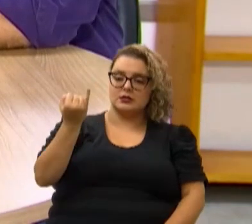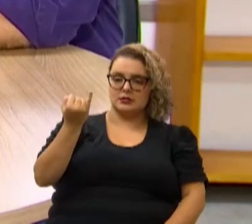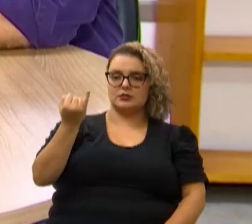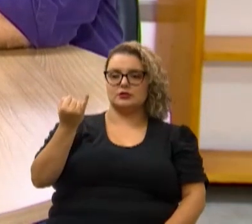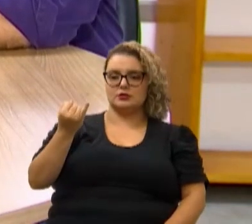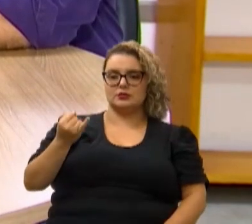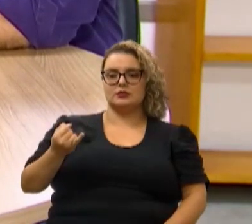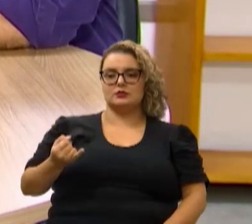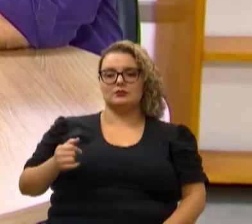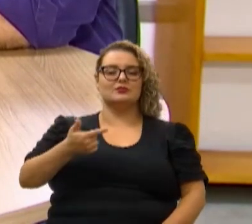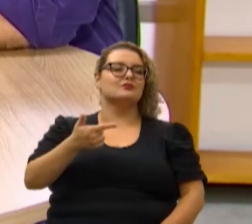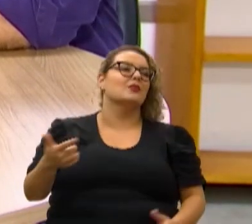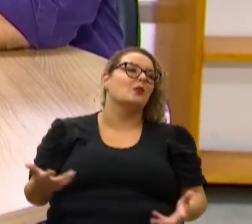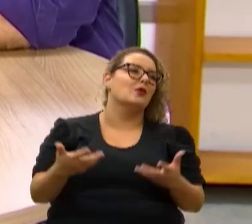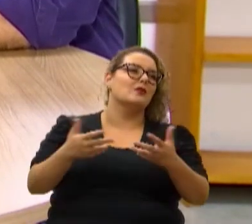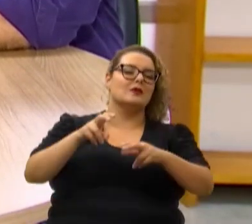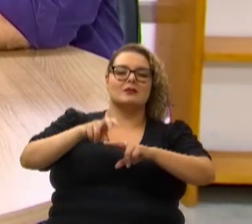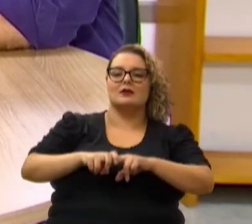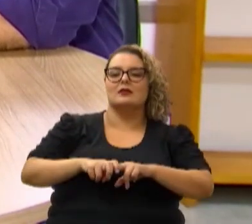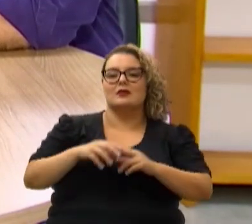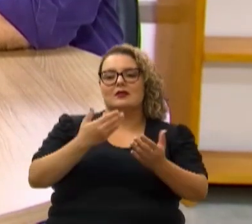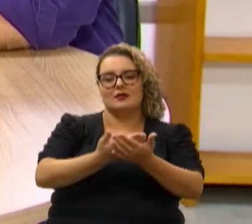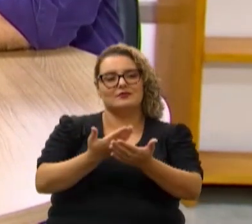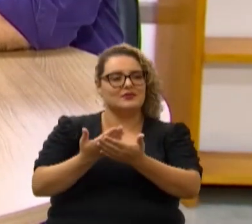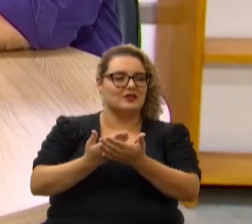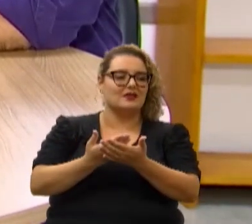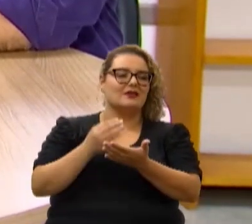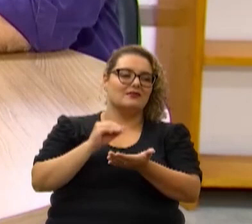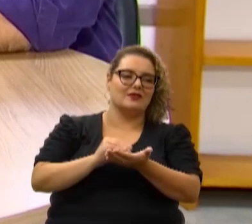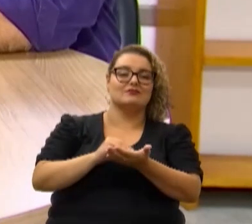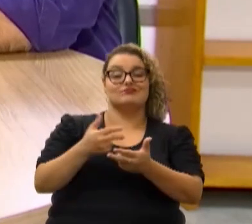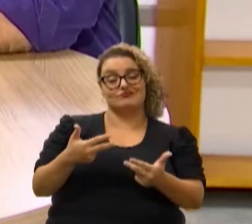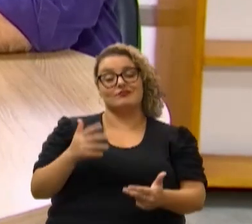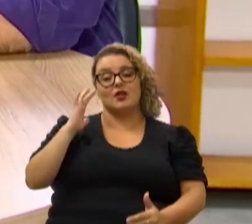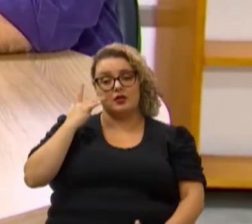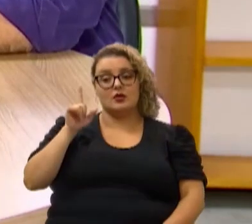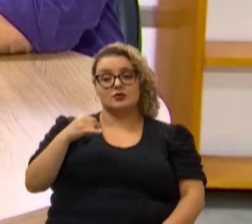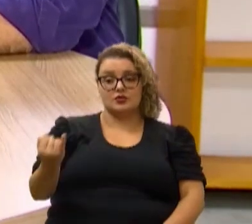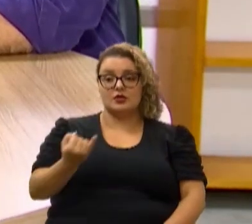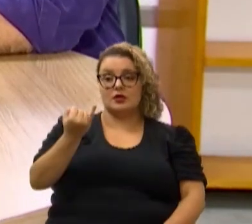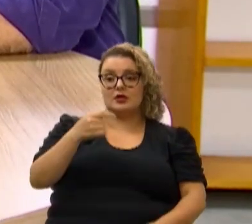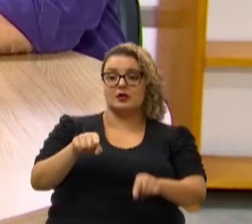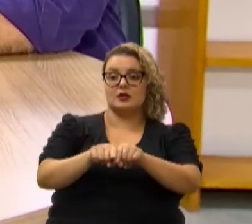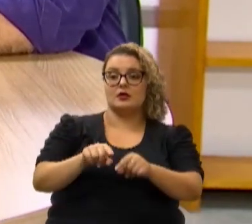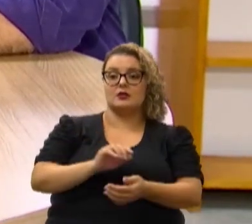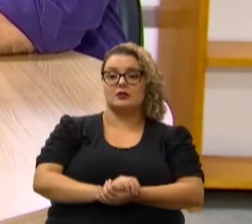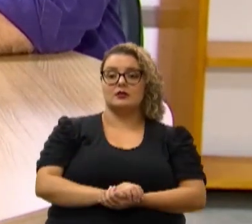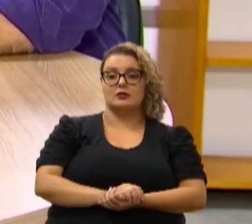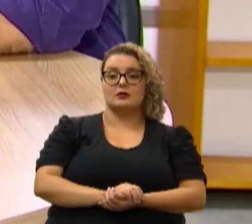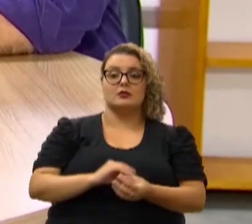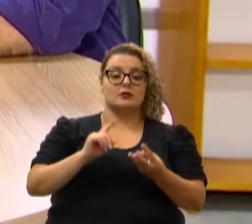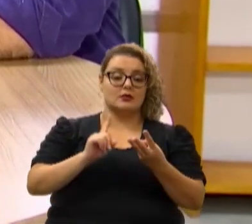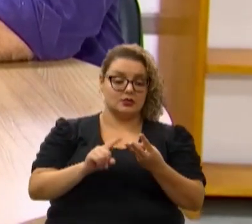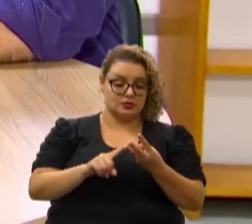importante. É muito desmotivador sentar para estudar e ver que está faltando algo. Acho que esse é um ponto bastante importante também.